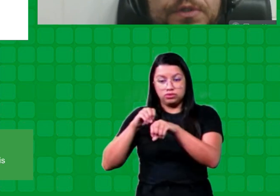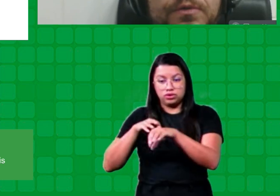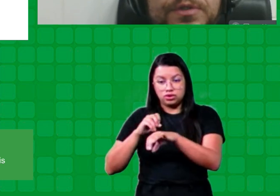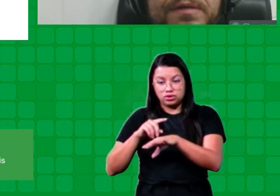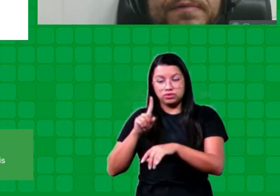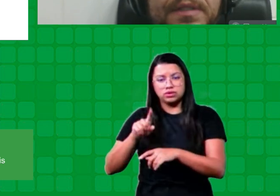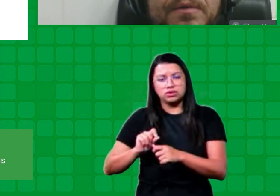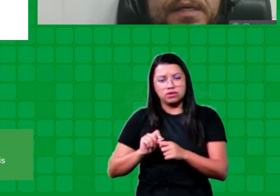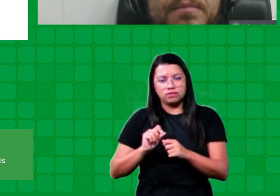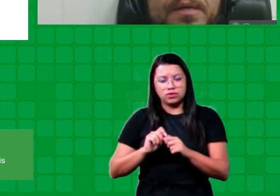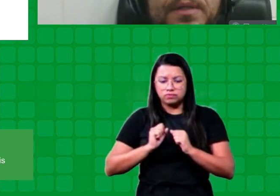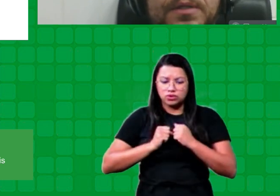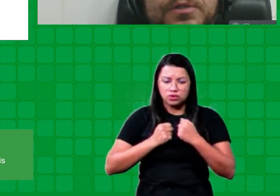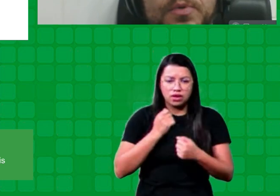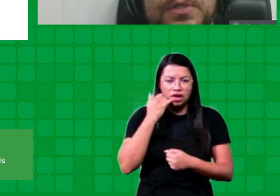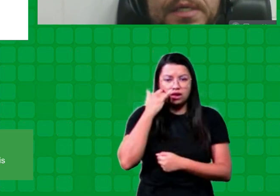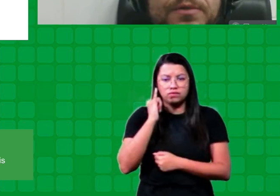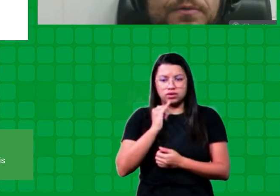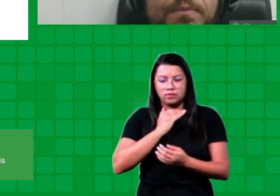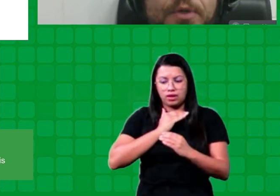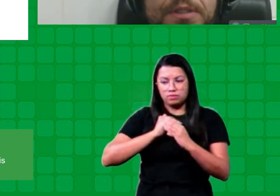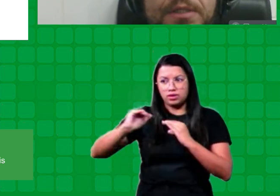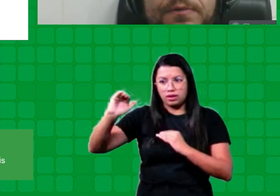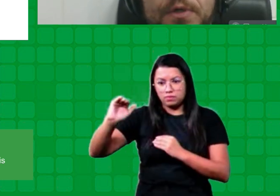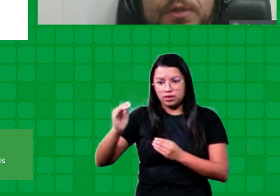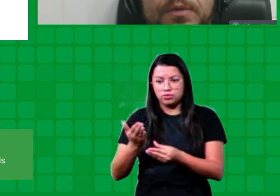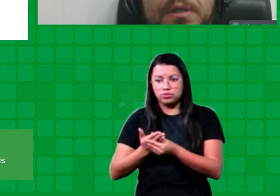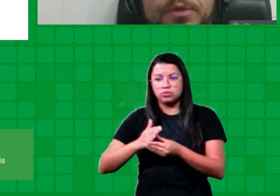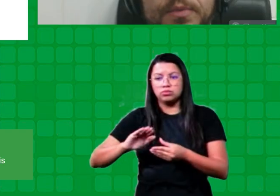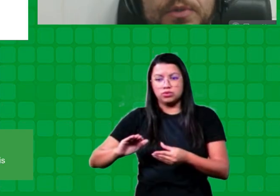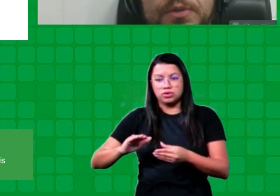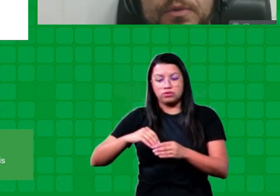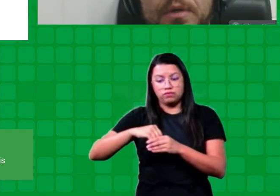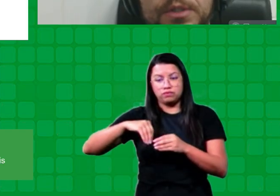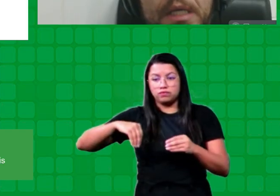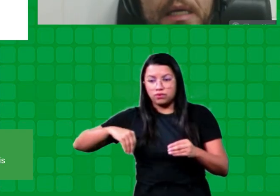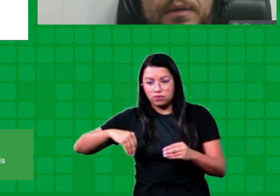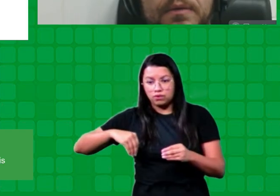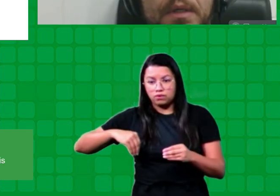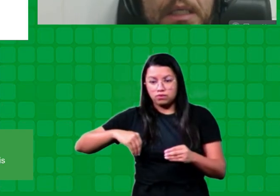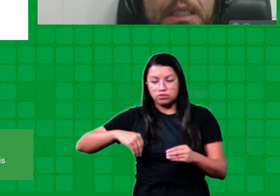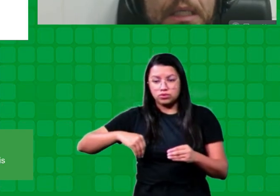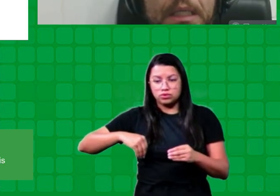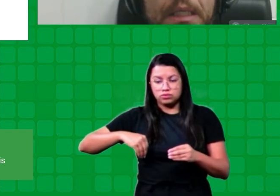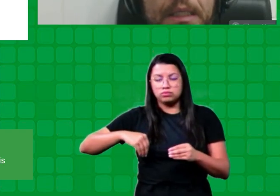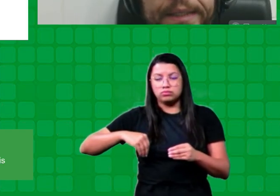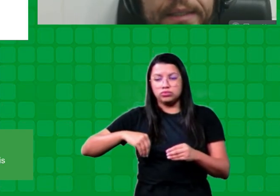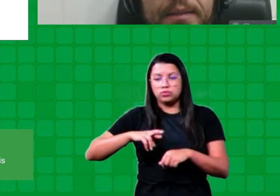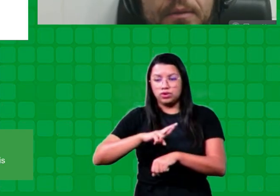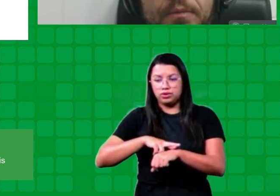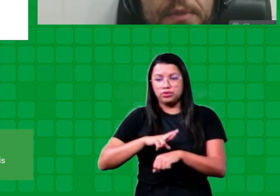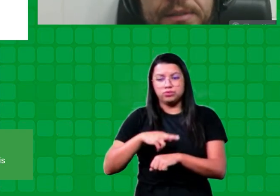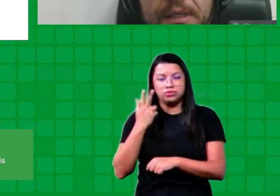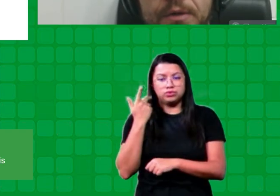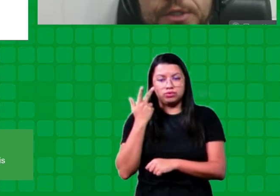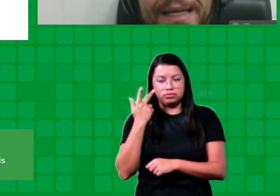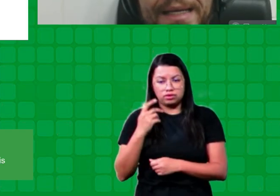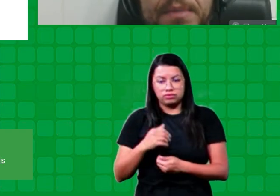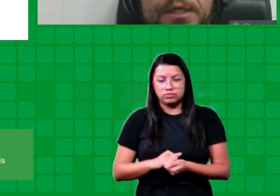esforço no sentido de se evitar o encaminhamento desse processo fora do trâmite processual ordinário.